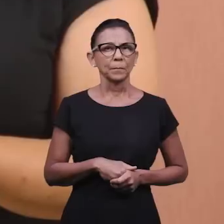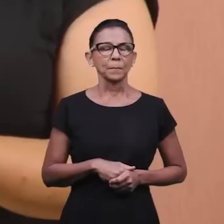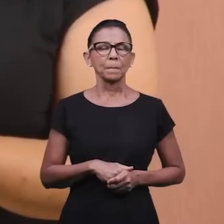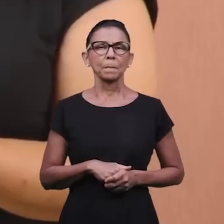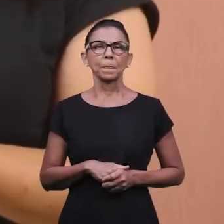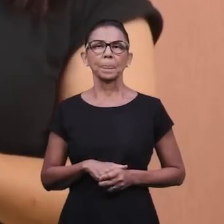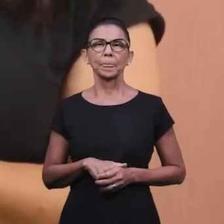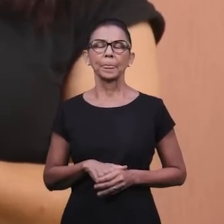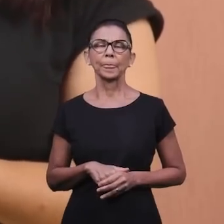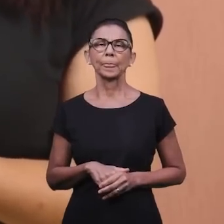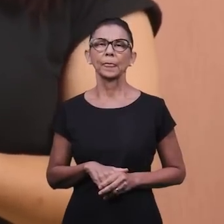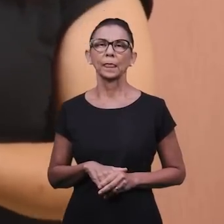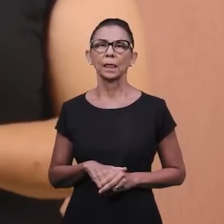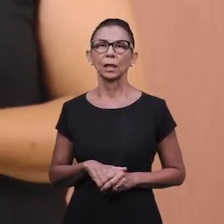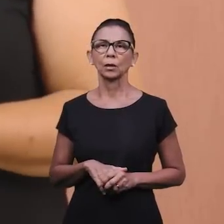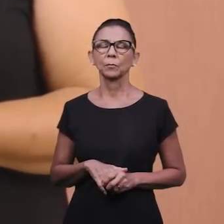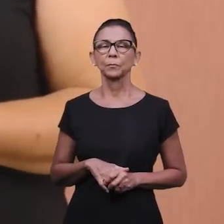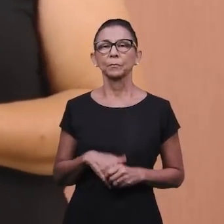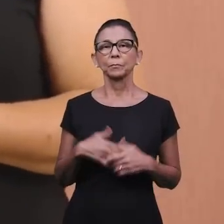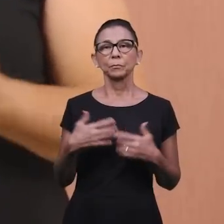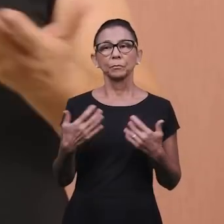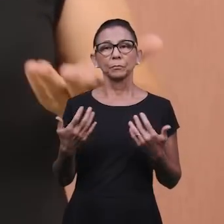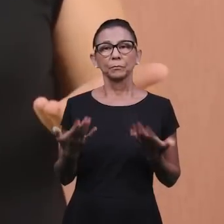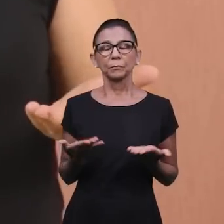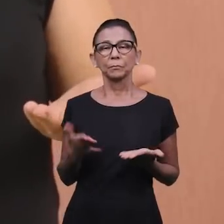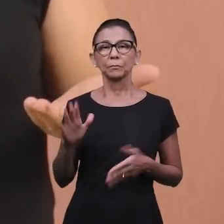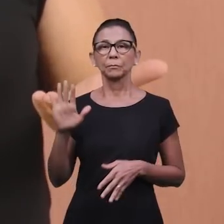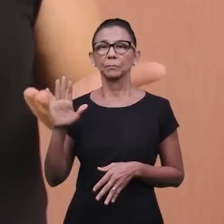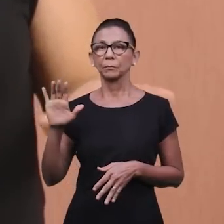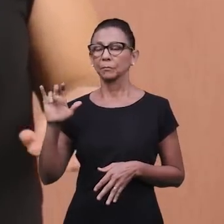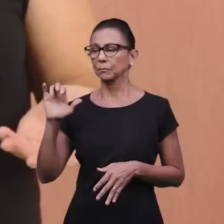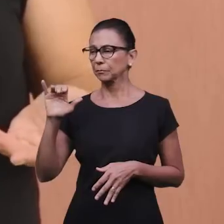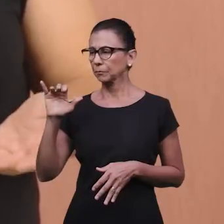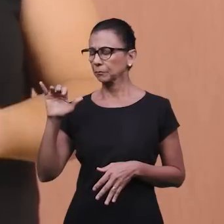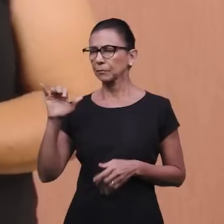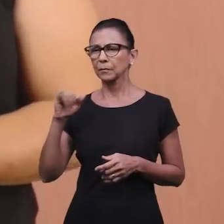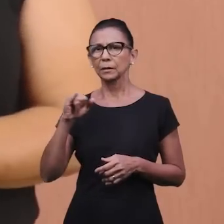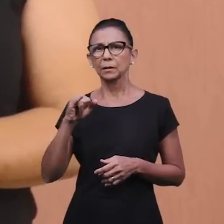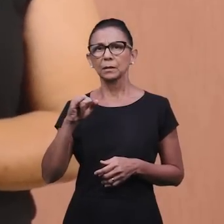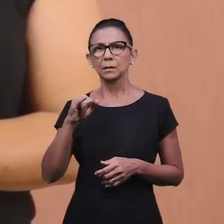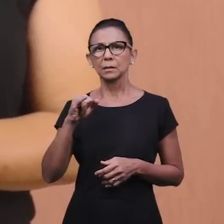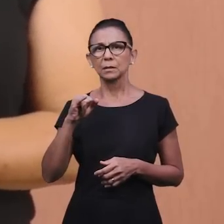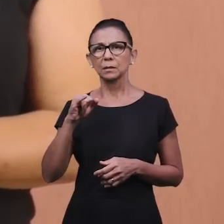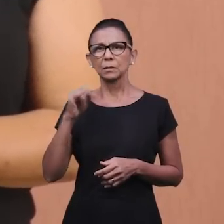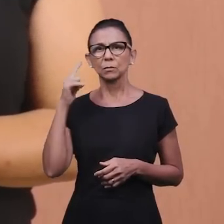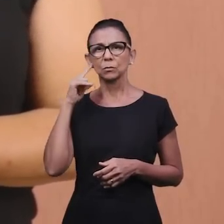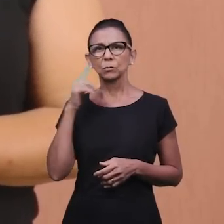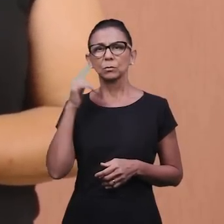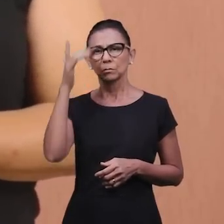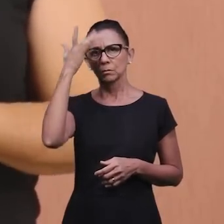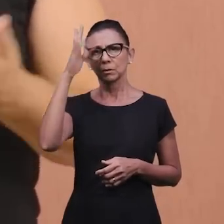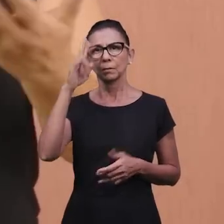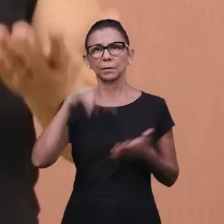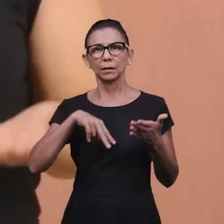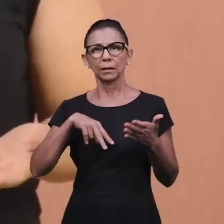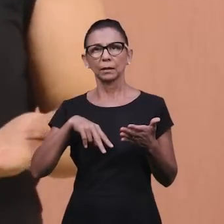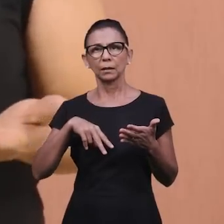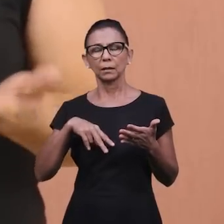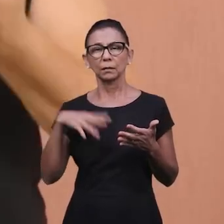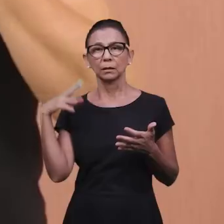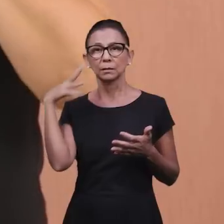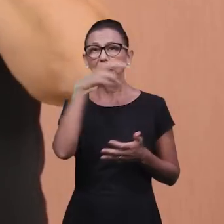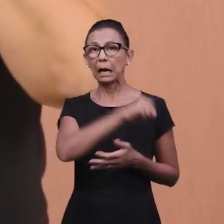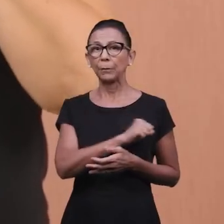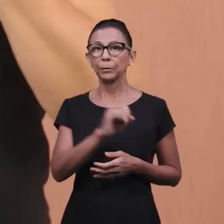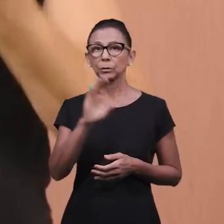entender a datilologia tem que ler, tem que saber português. E quando não sabe? E aí? E aí, o que a gente tem que fazer? E é sobre isso que a gente vai falar um pouquinho.